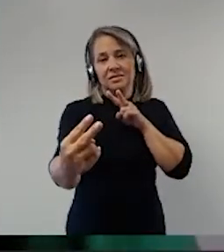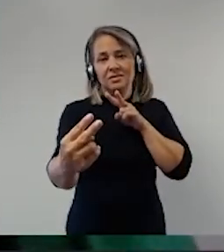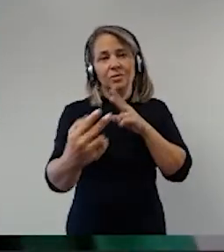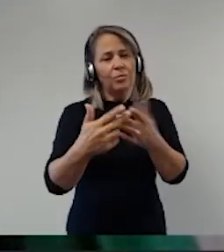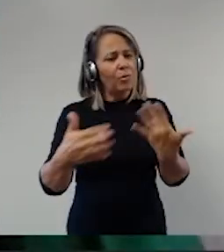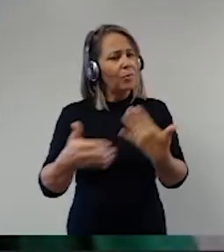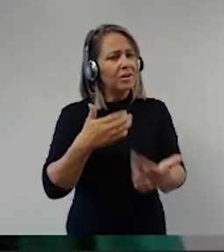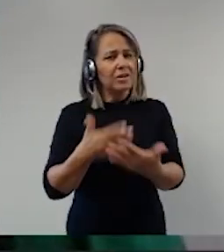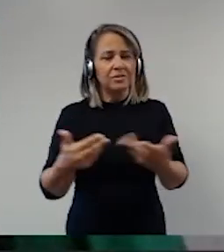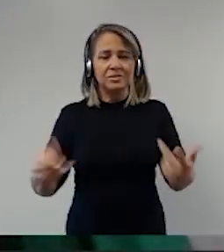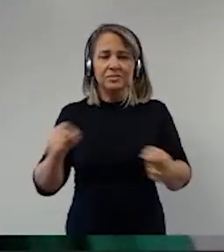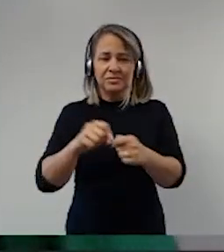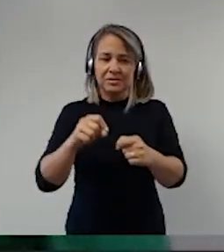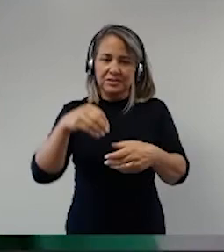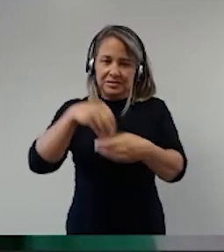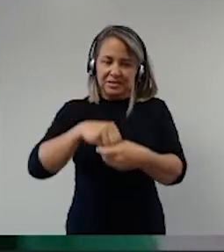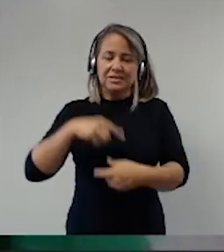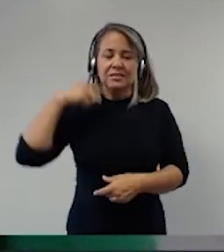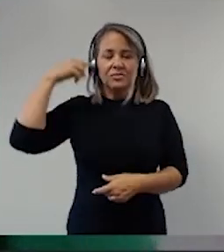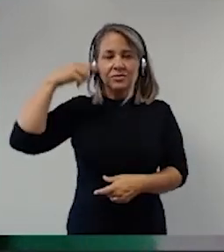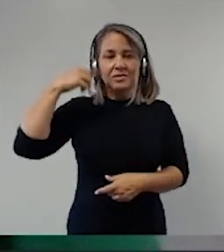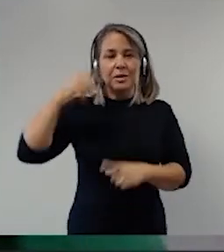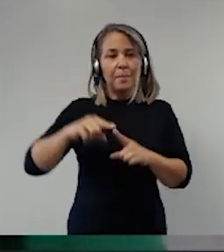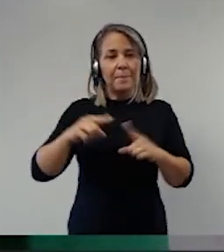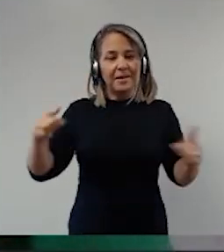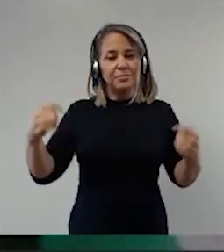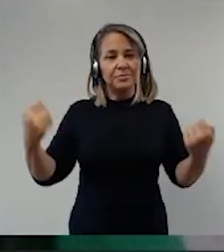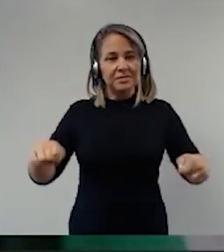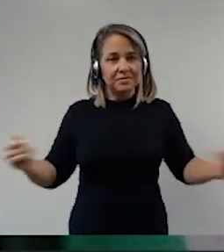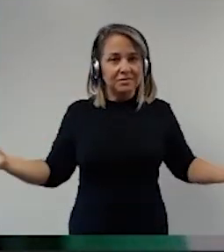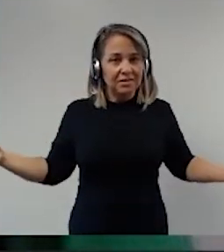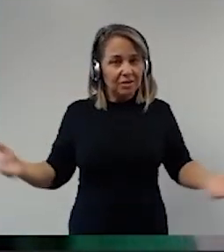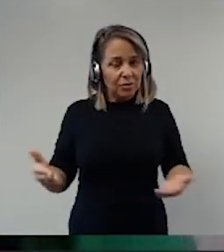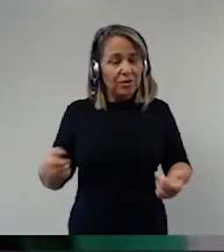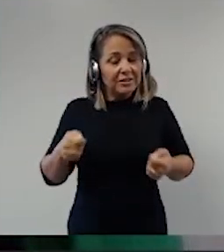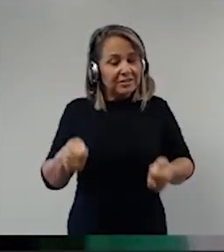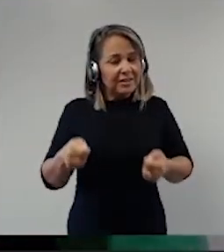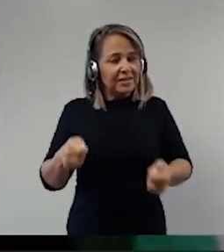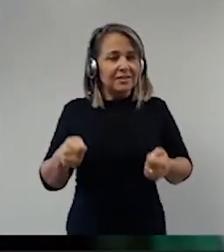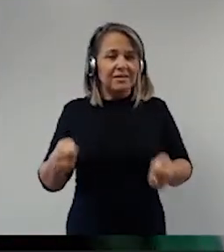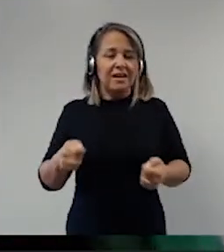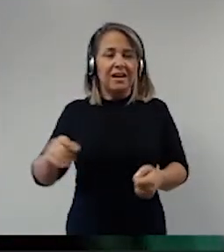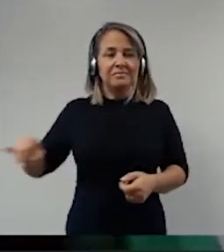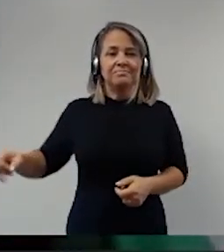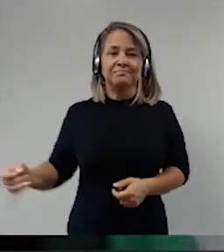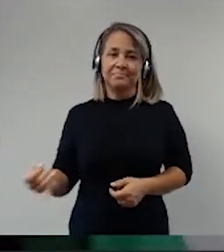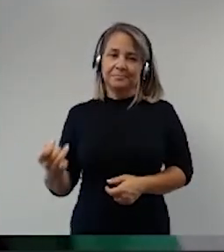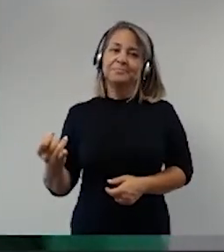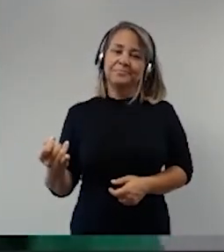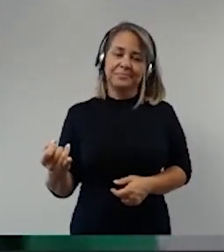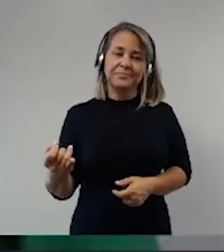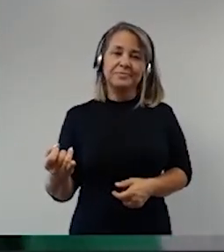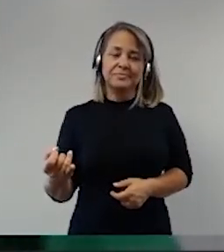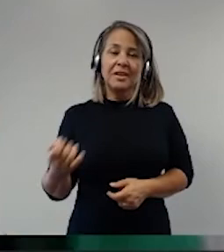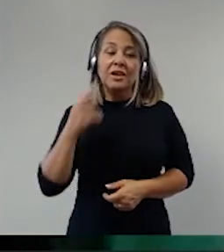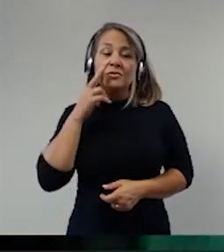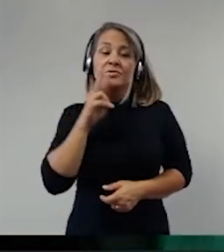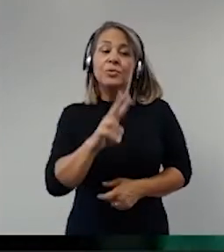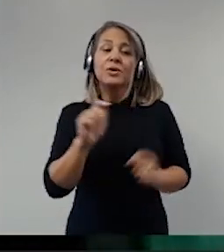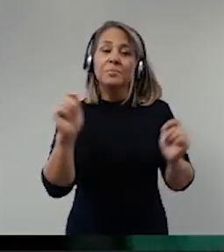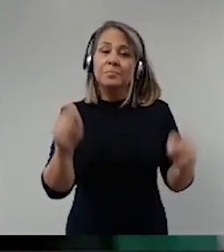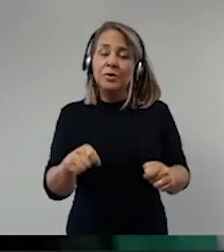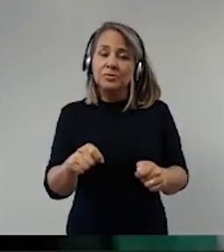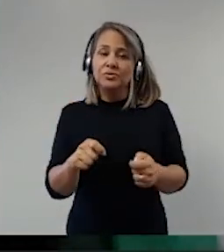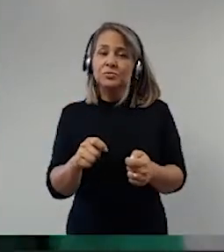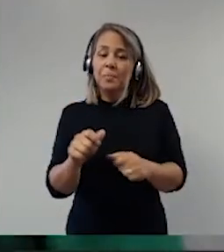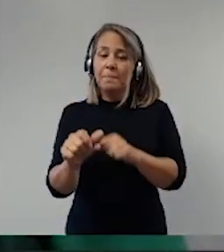fazendo dentro da advocacia. Mas a gente precisa, nesse momento, tentar pegar as oportunidades, tentar ver o que é que tem de